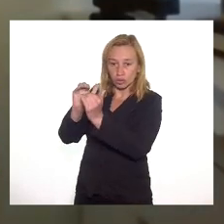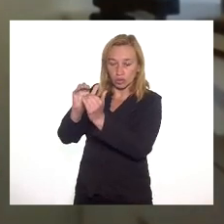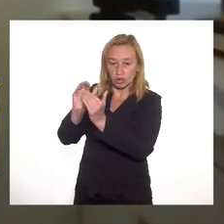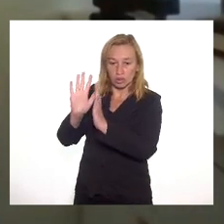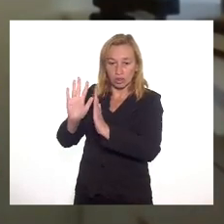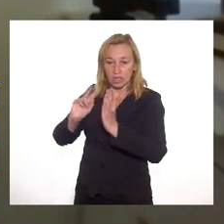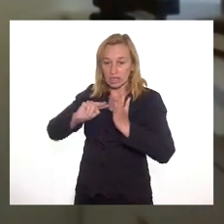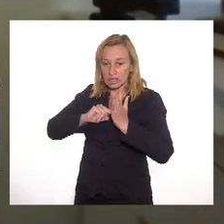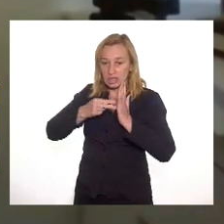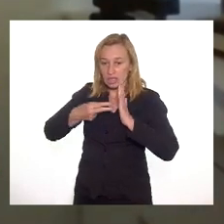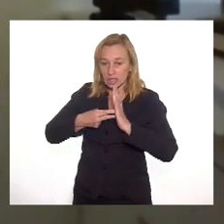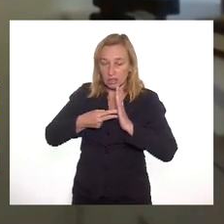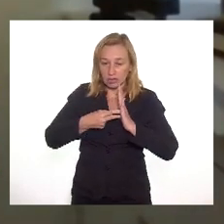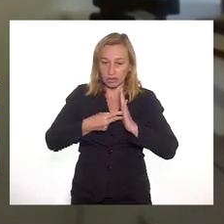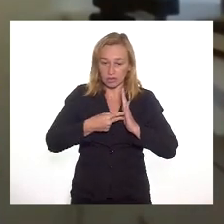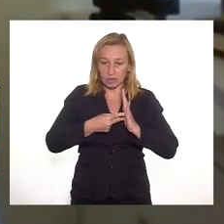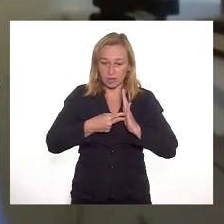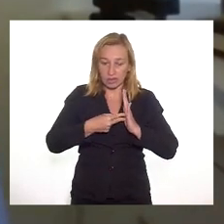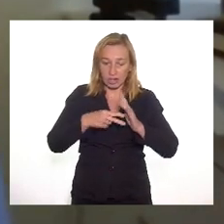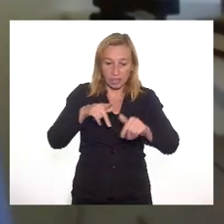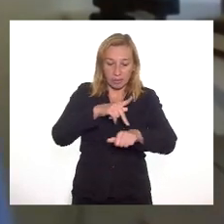diria respeito